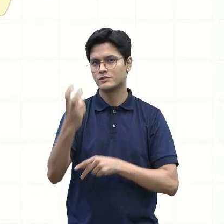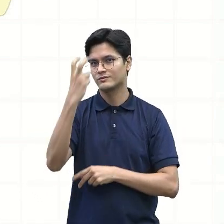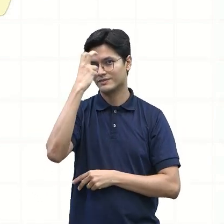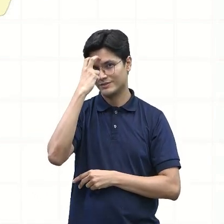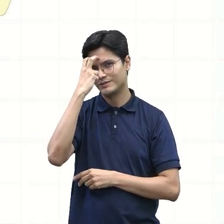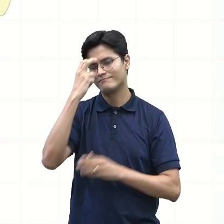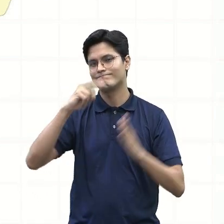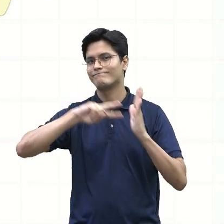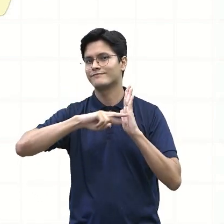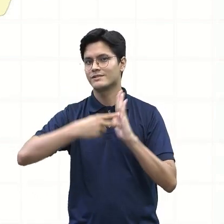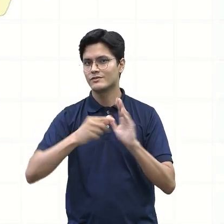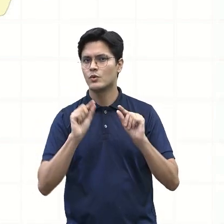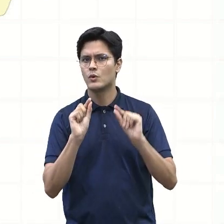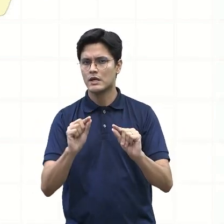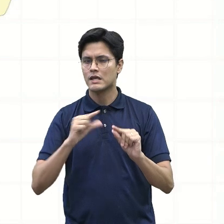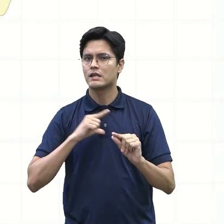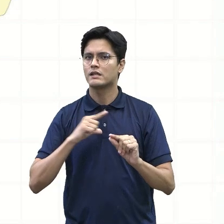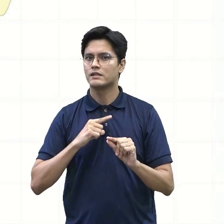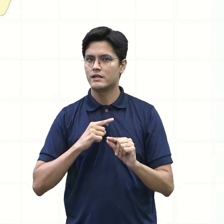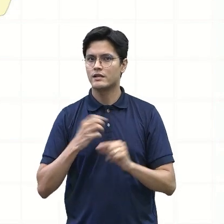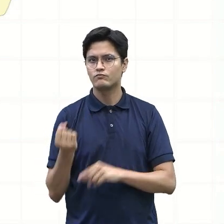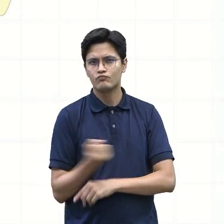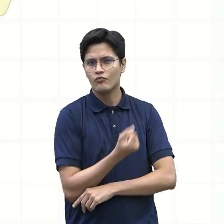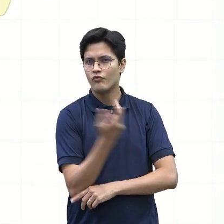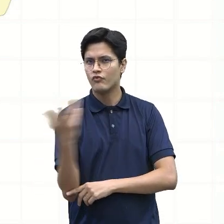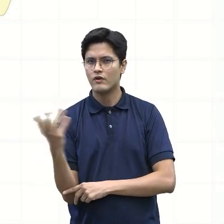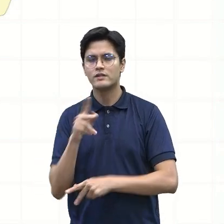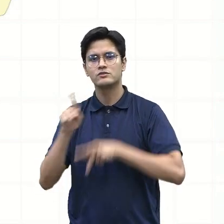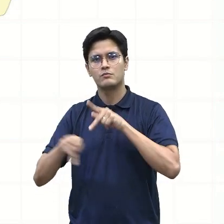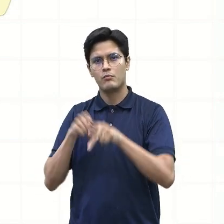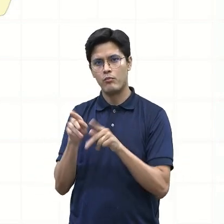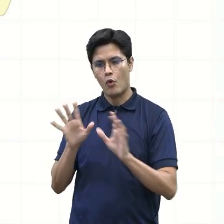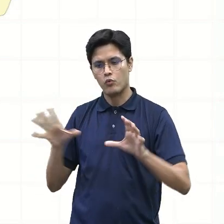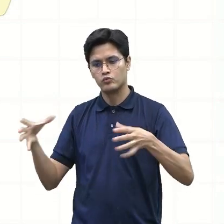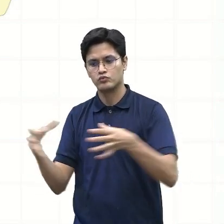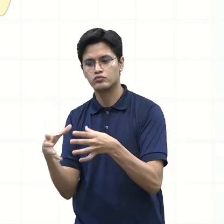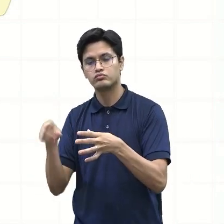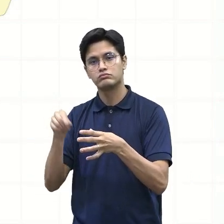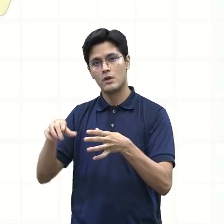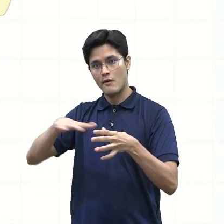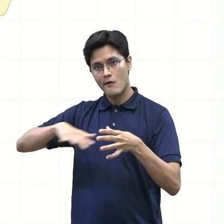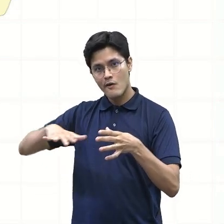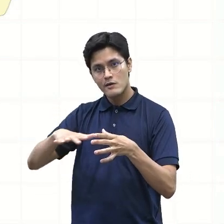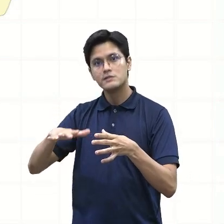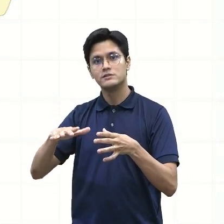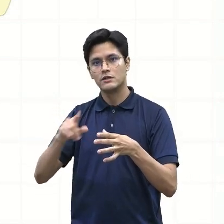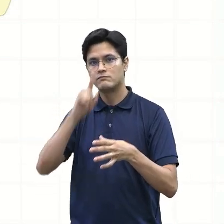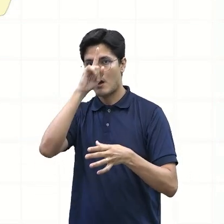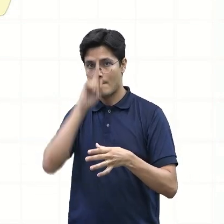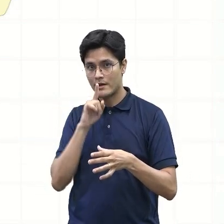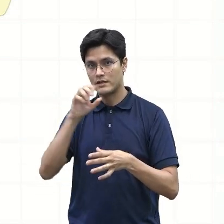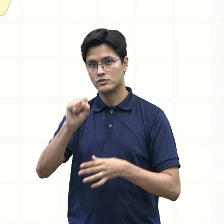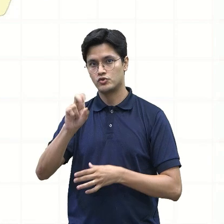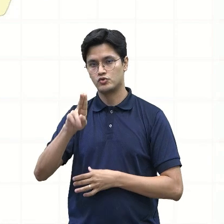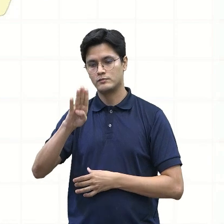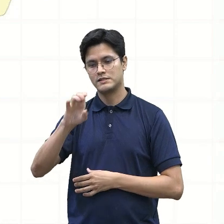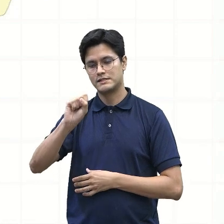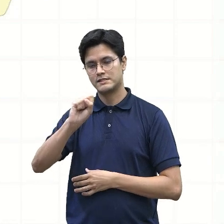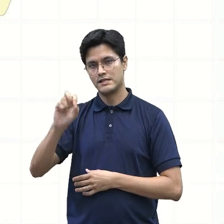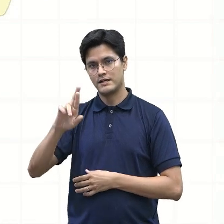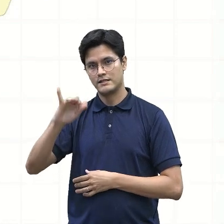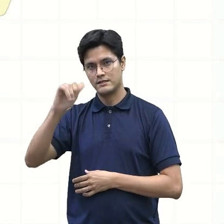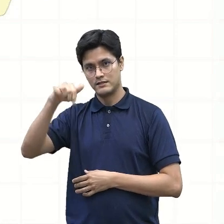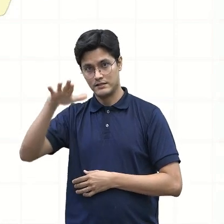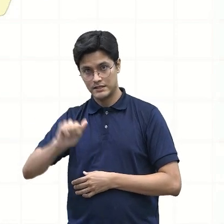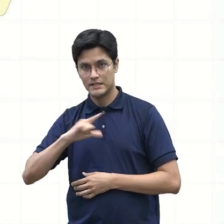uma grande quantidade de povos vai estar concentrada nessa região subsaariana da África, ok? Com seus reinos, com